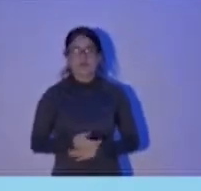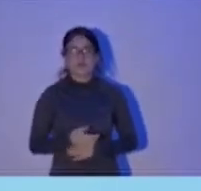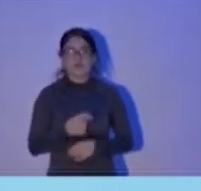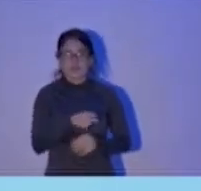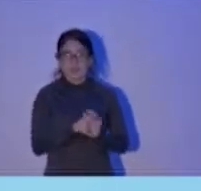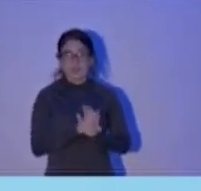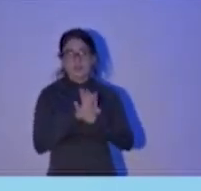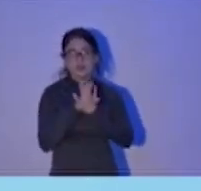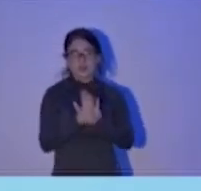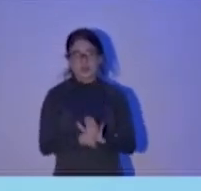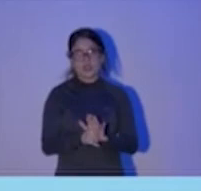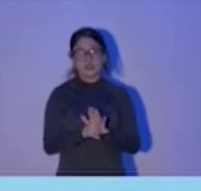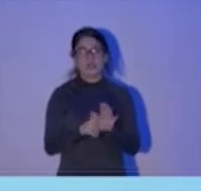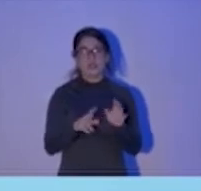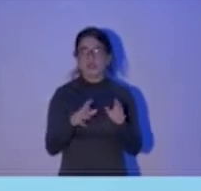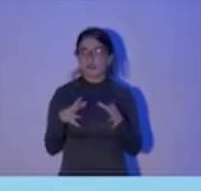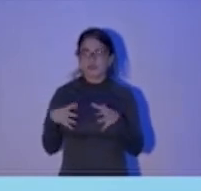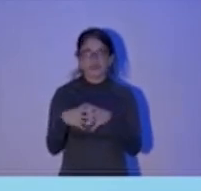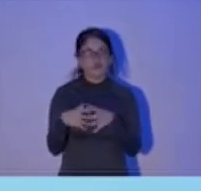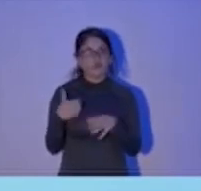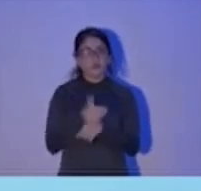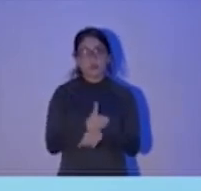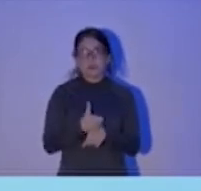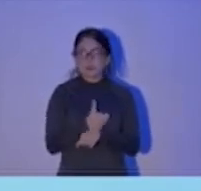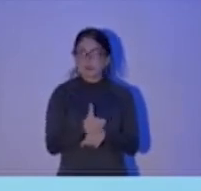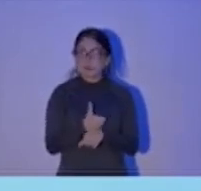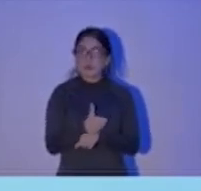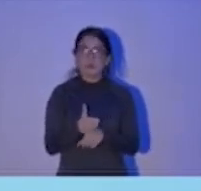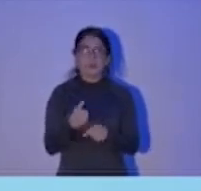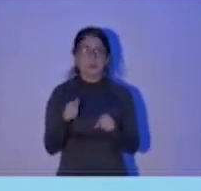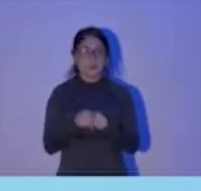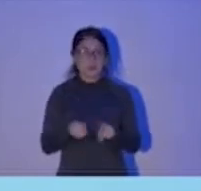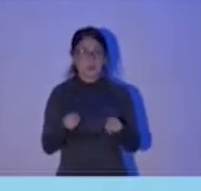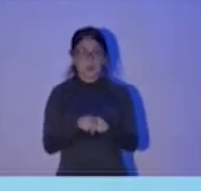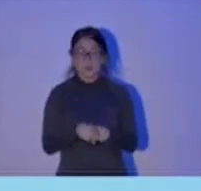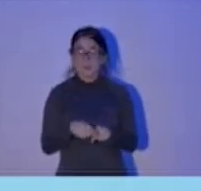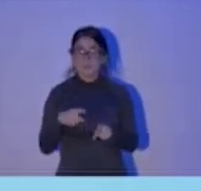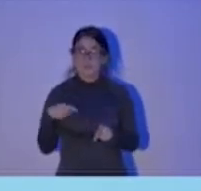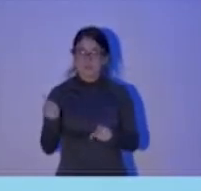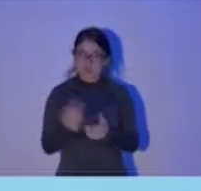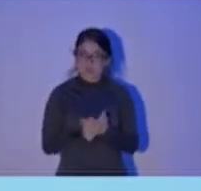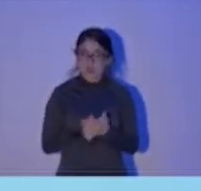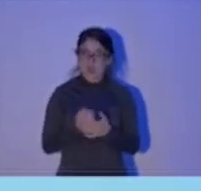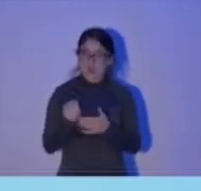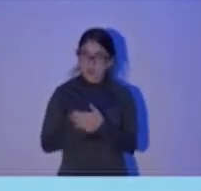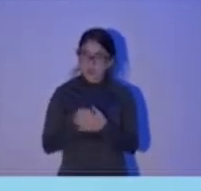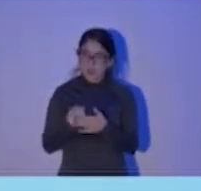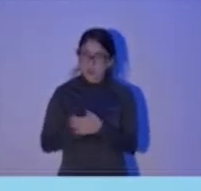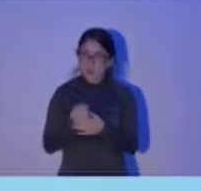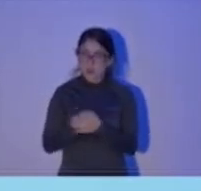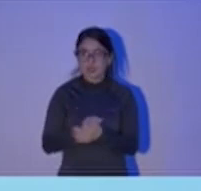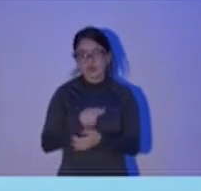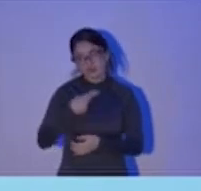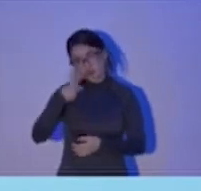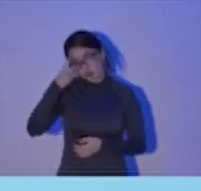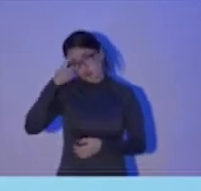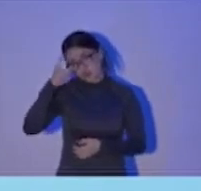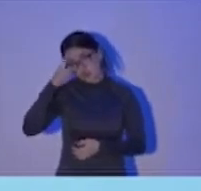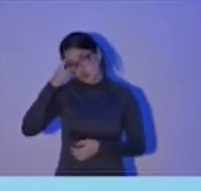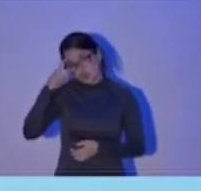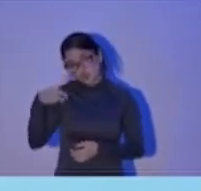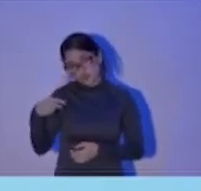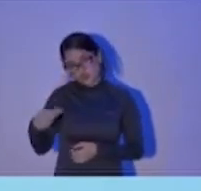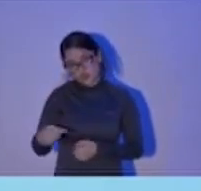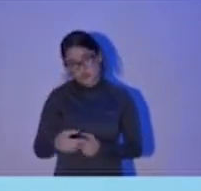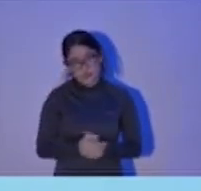aqui os dirigentes e professores também, tá, que estão nessa luta no dia a dia. Deputado Pedro, que